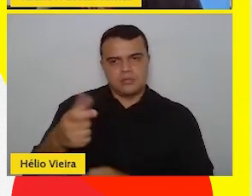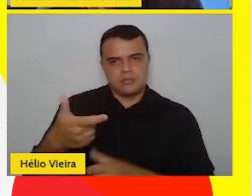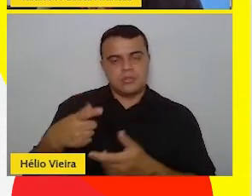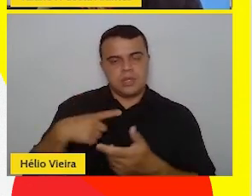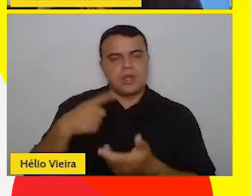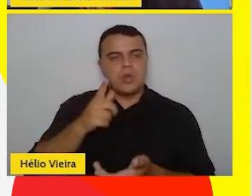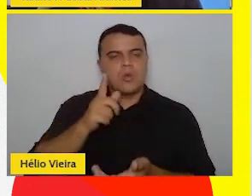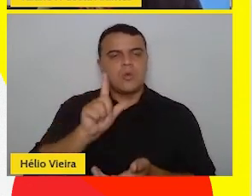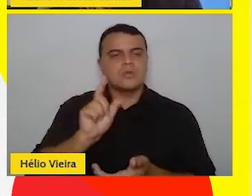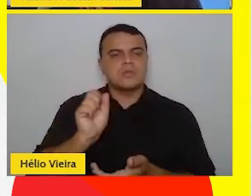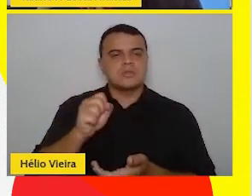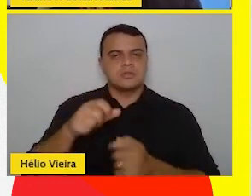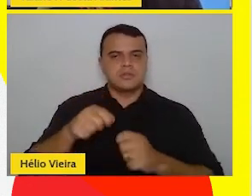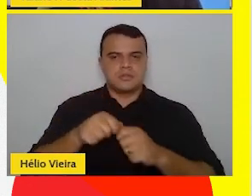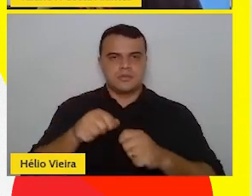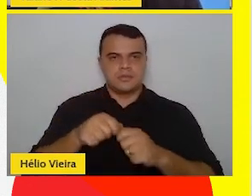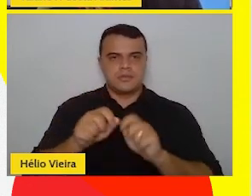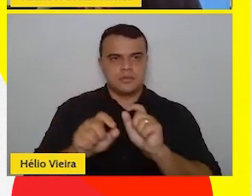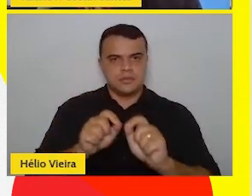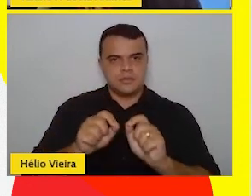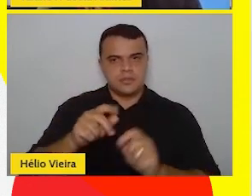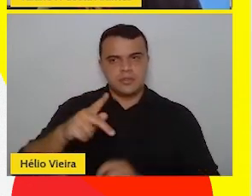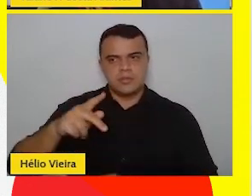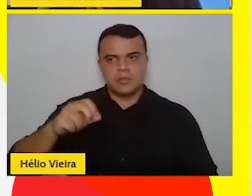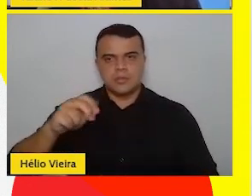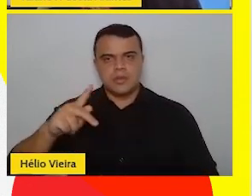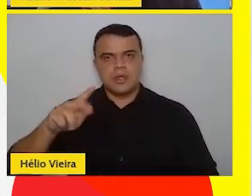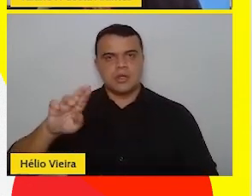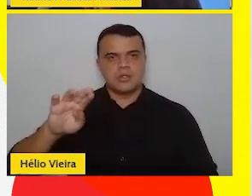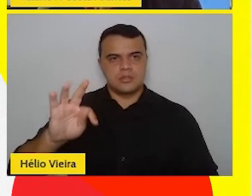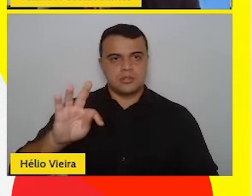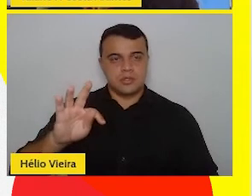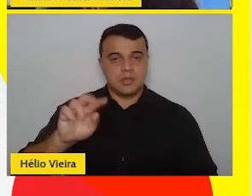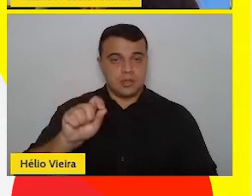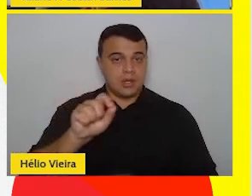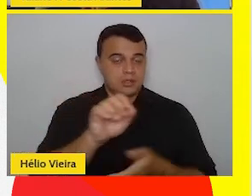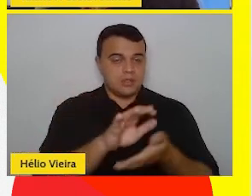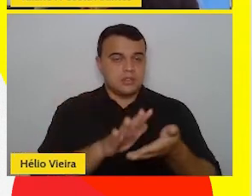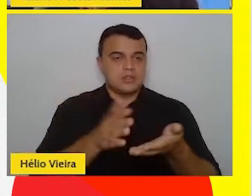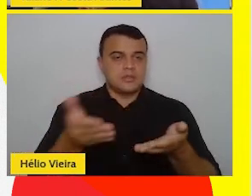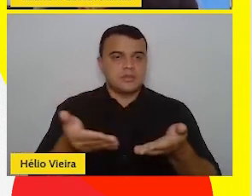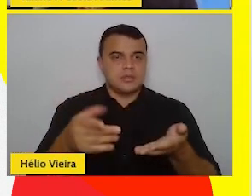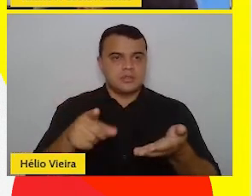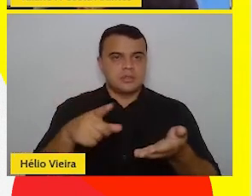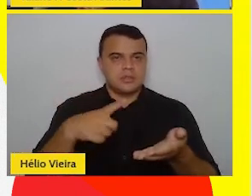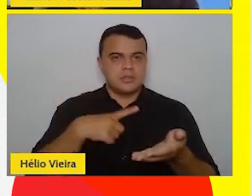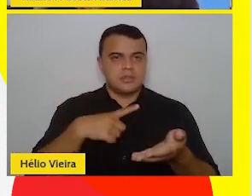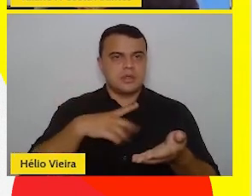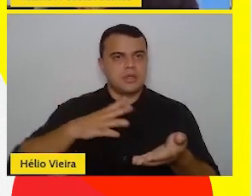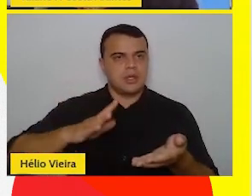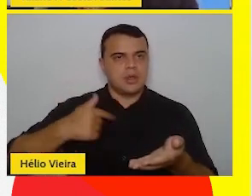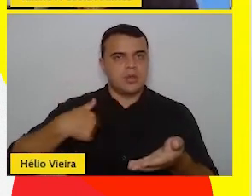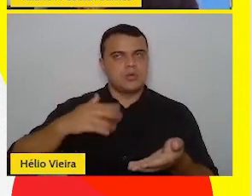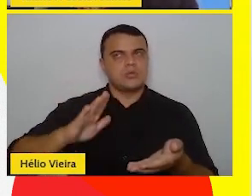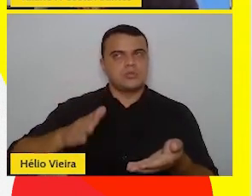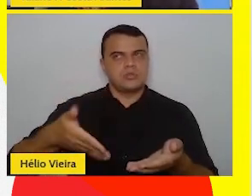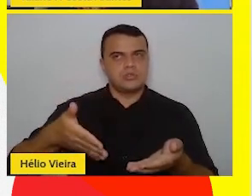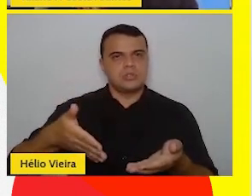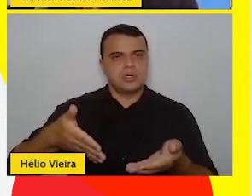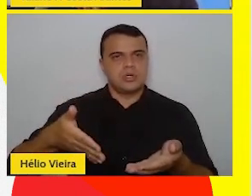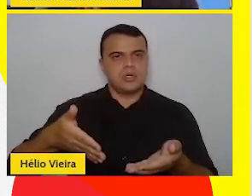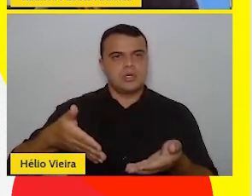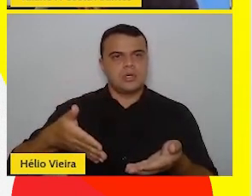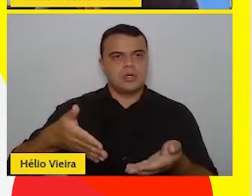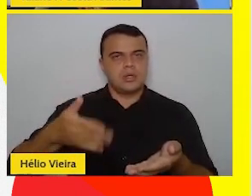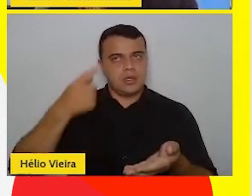consegue trabalhar o op art. Essa é uma atividade que eu já tenho